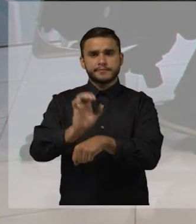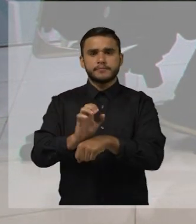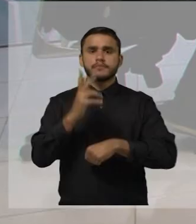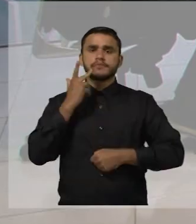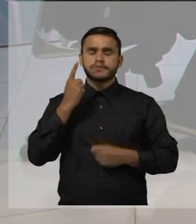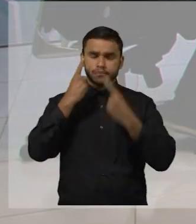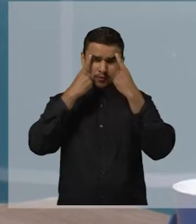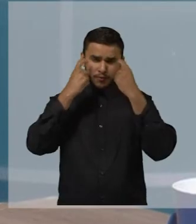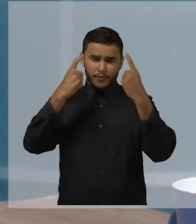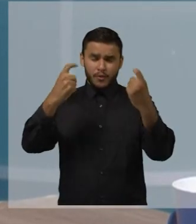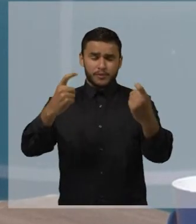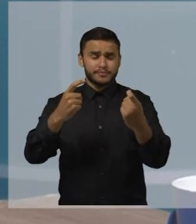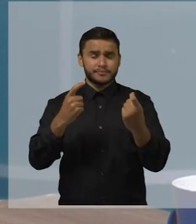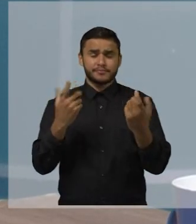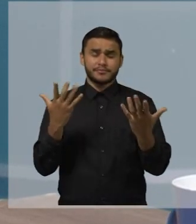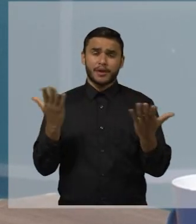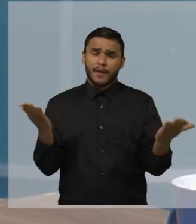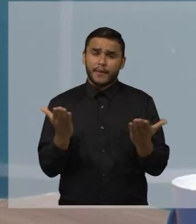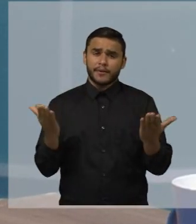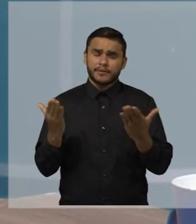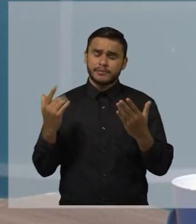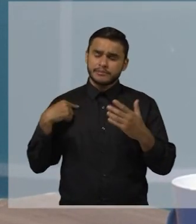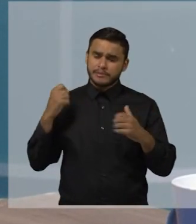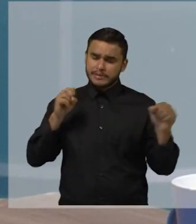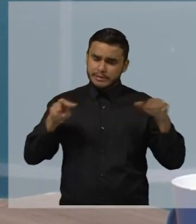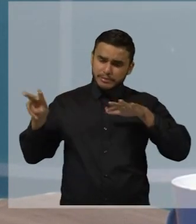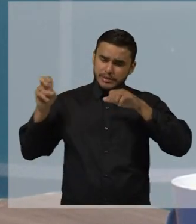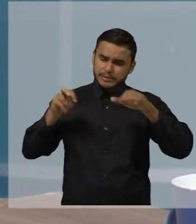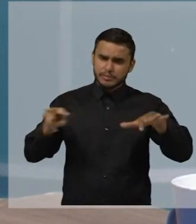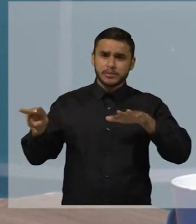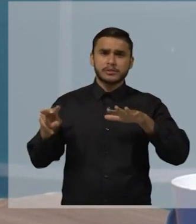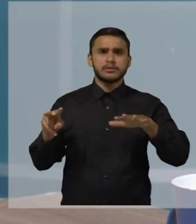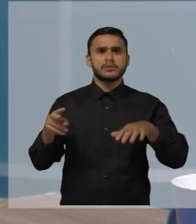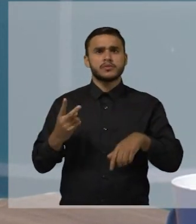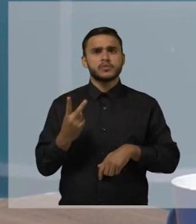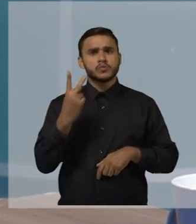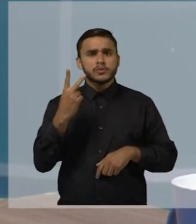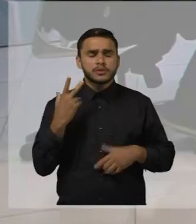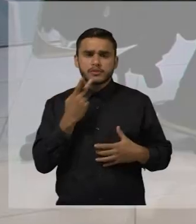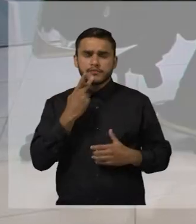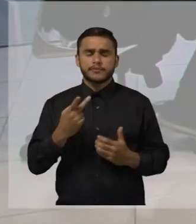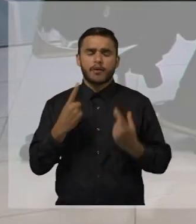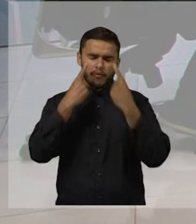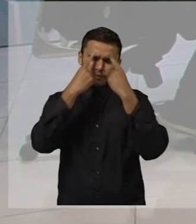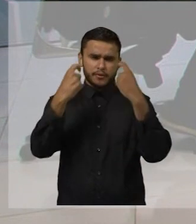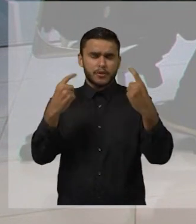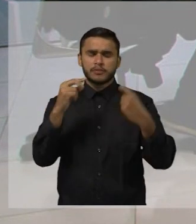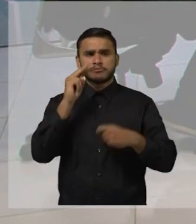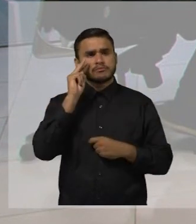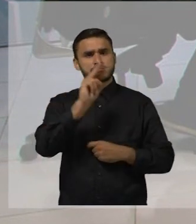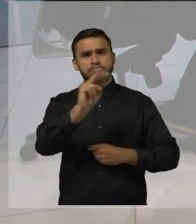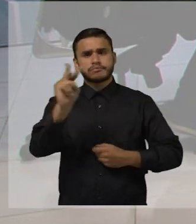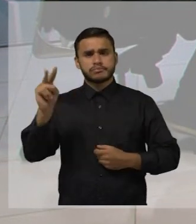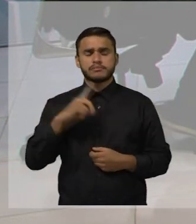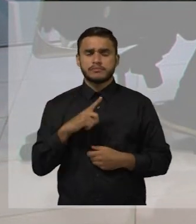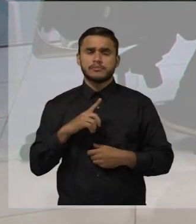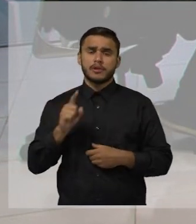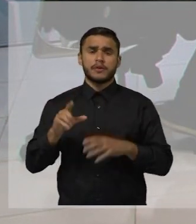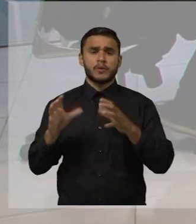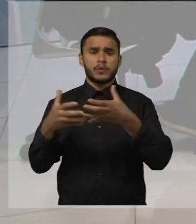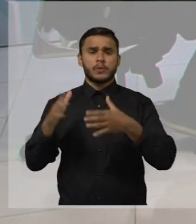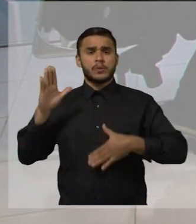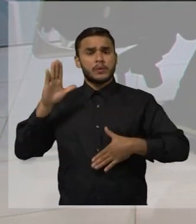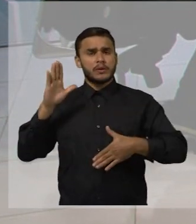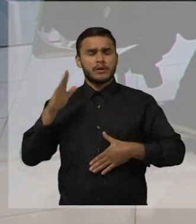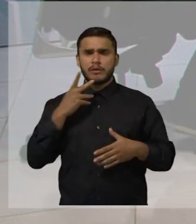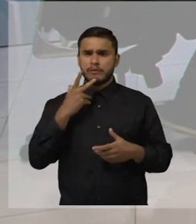estado do Ceará nas últimas 2 semanas, a partir dos últimos acontecimentos, dessa onda de violência perpetrada pelo crime